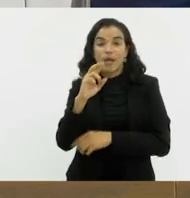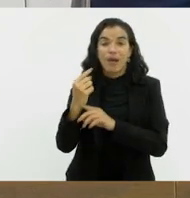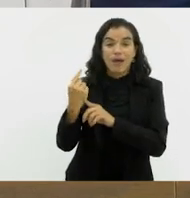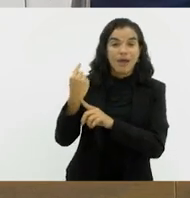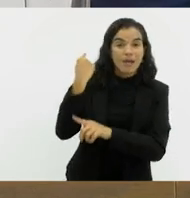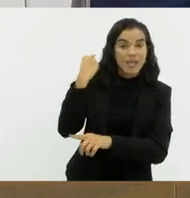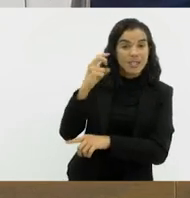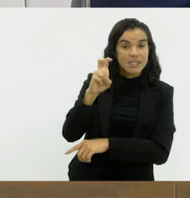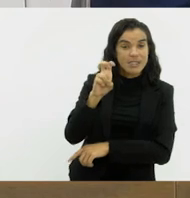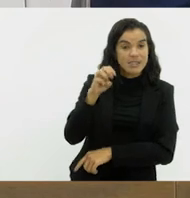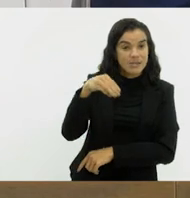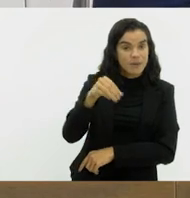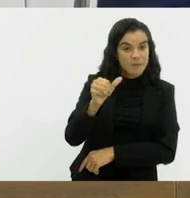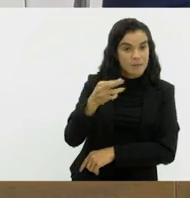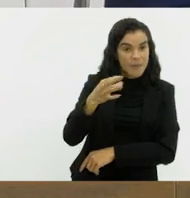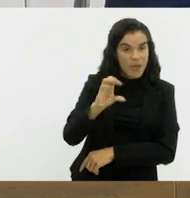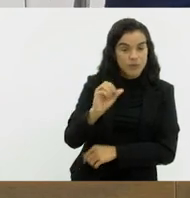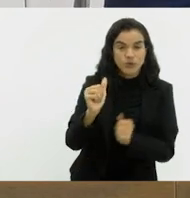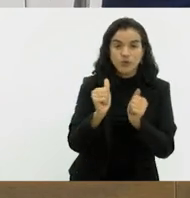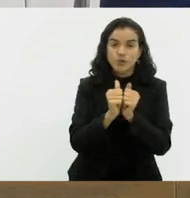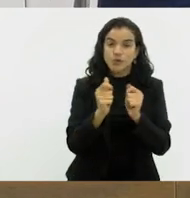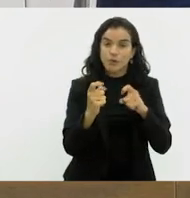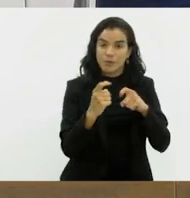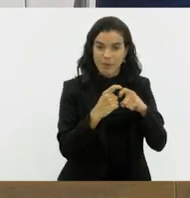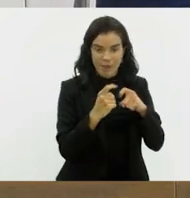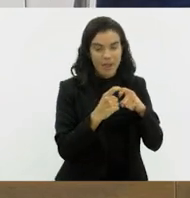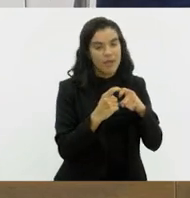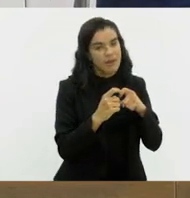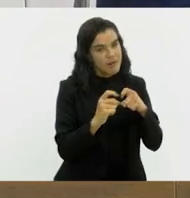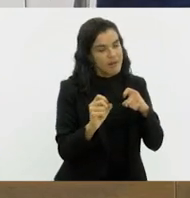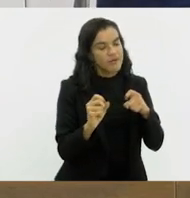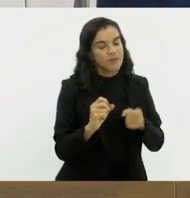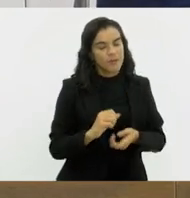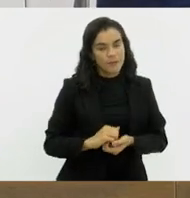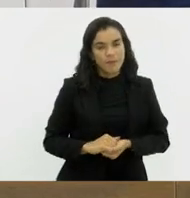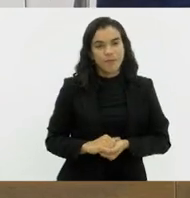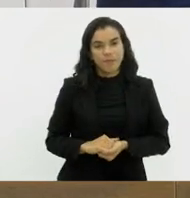março, junto com um médico